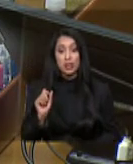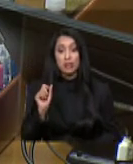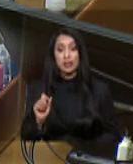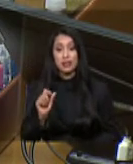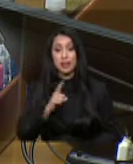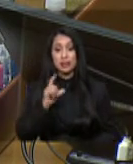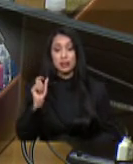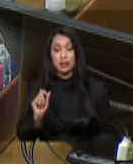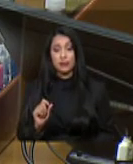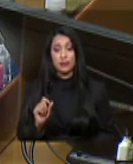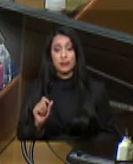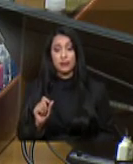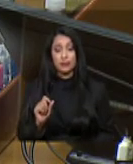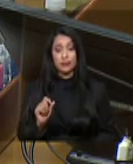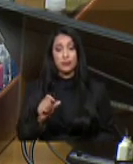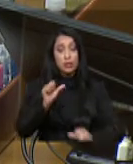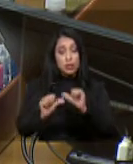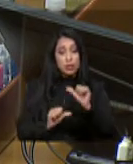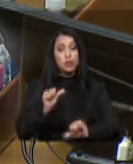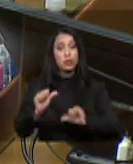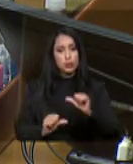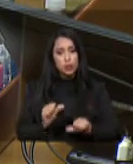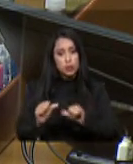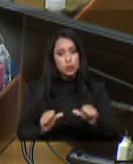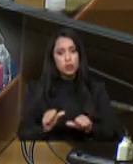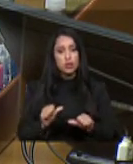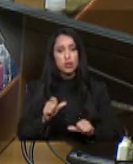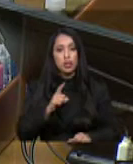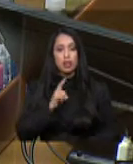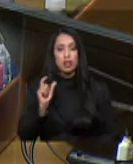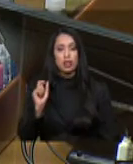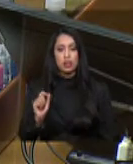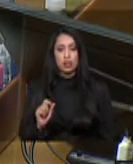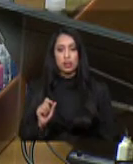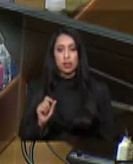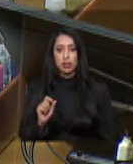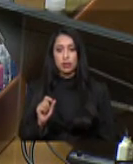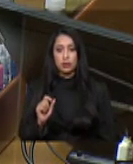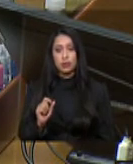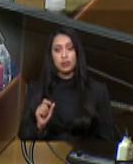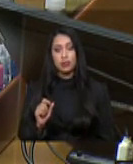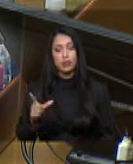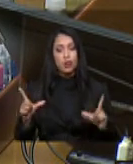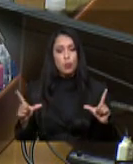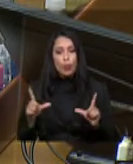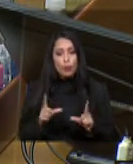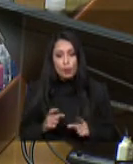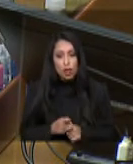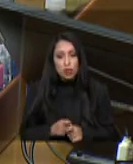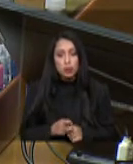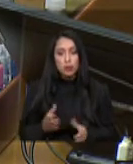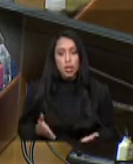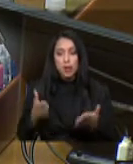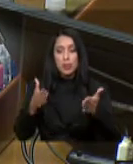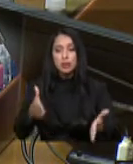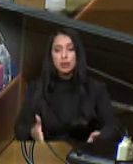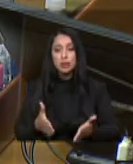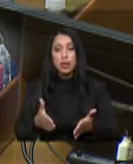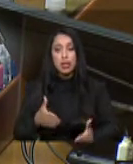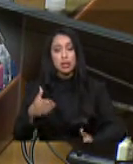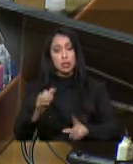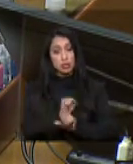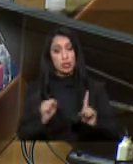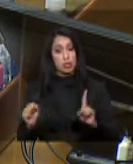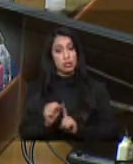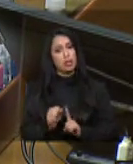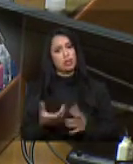no sentido de modificar, alterar, ou aperfeiçoar ou diminuir uma ou outra forma de participação popular,